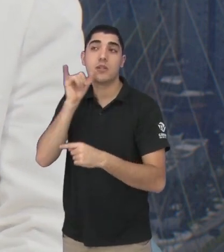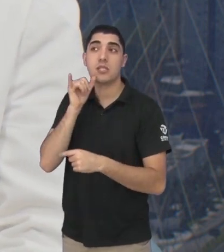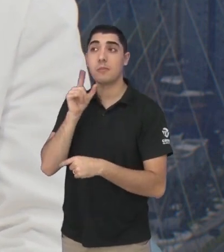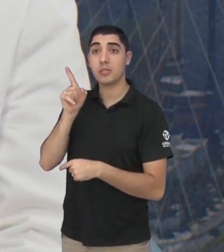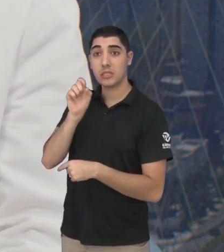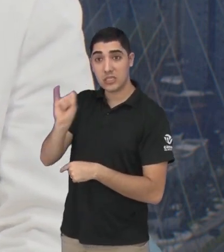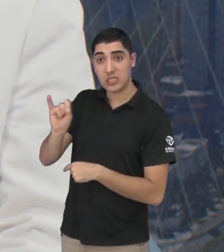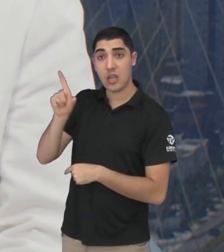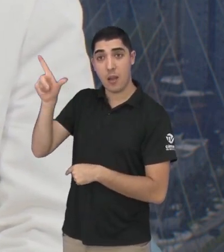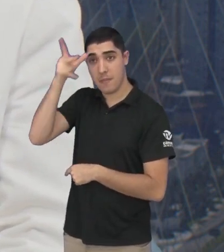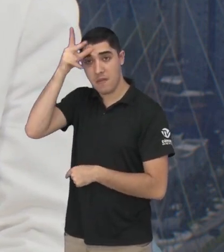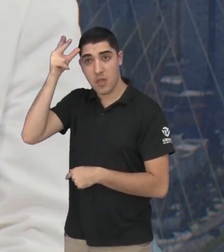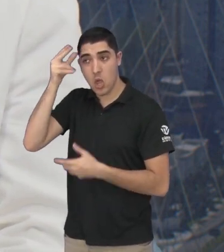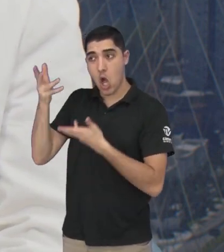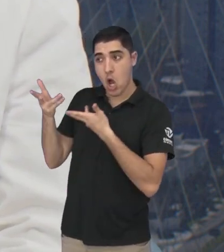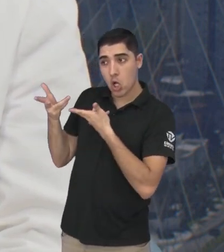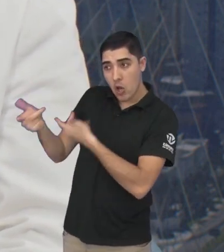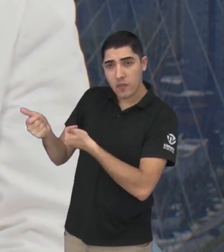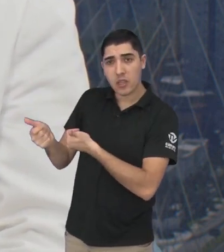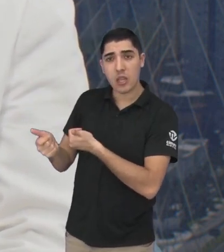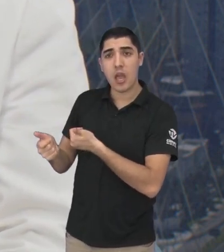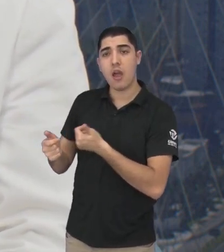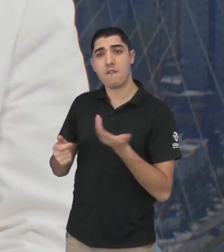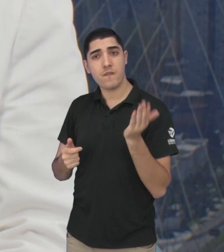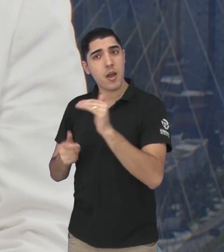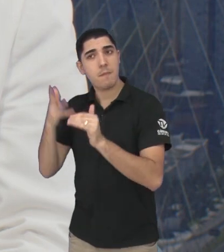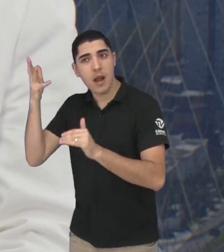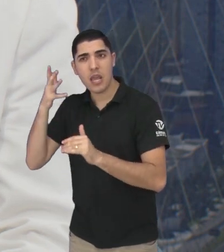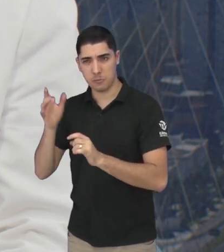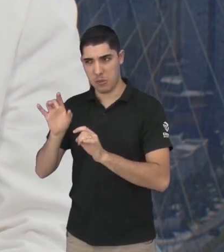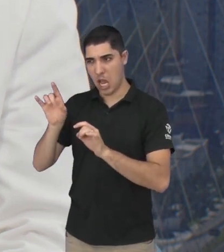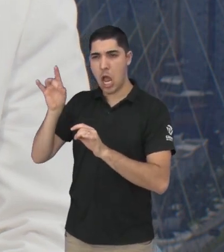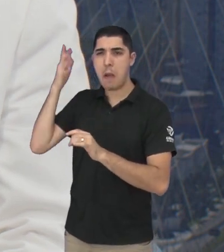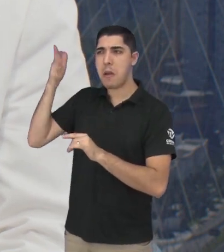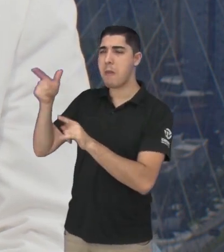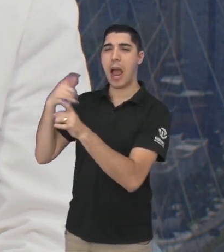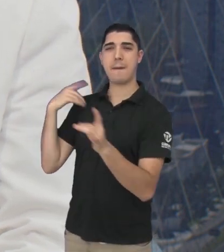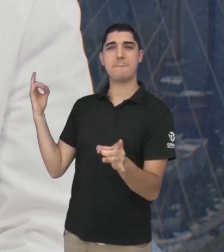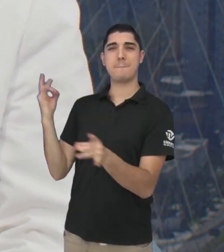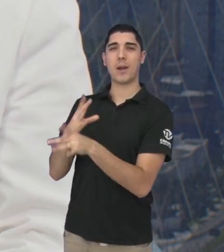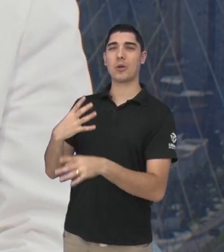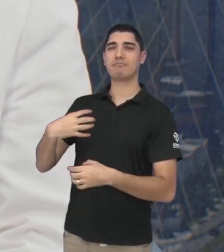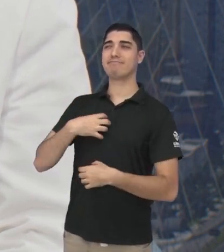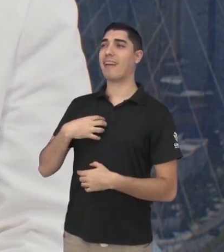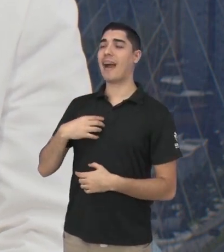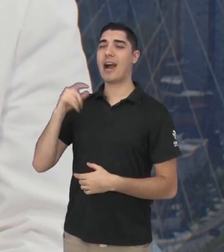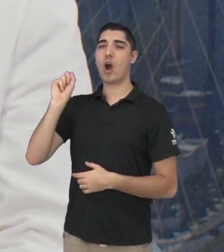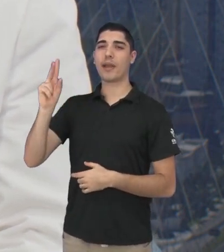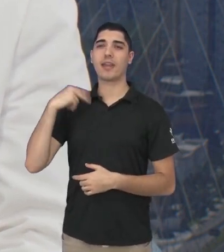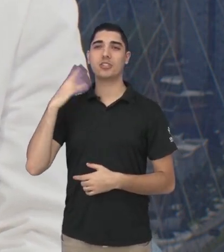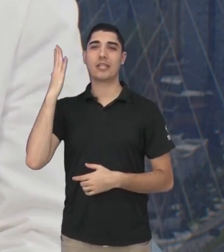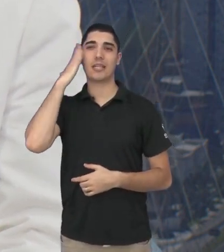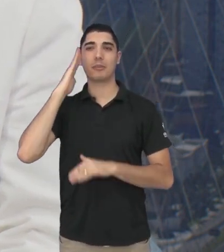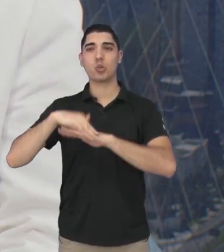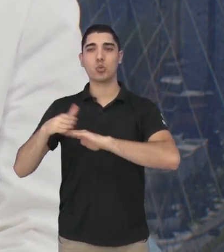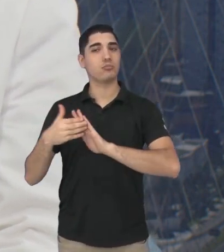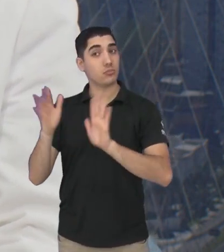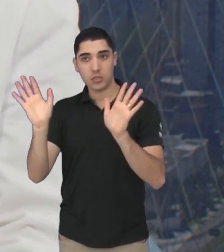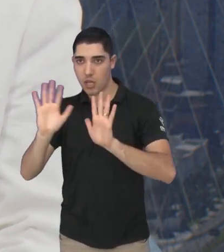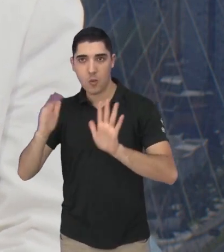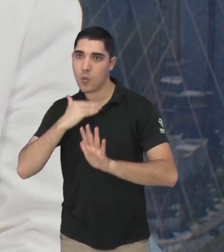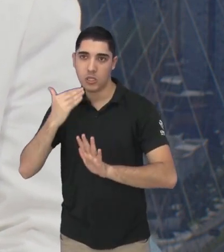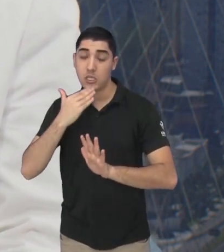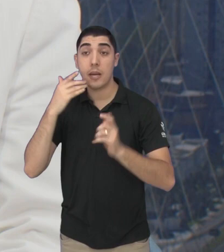do município, olha, vai ter... Só isso funciona? Não, mas isso traz para ele subsídios para que ele entenda as